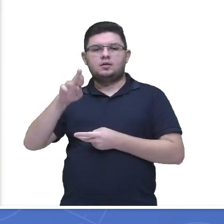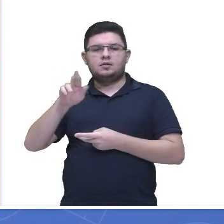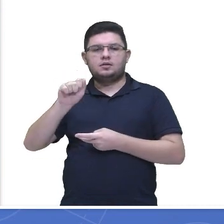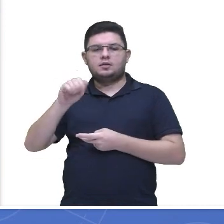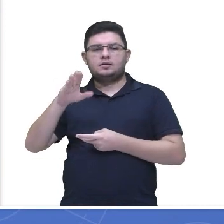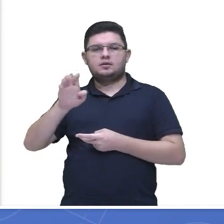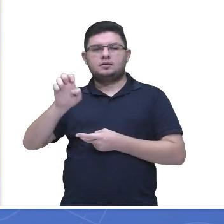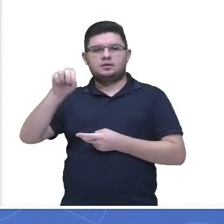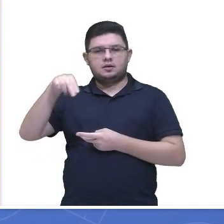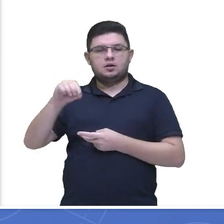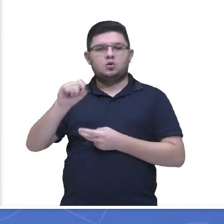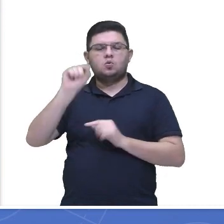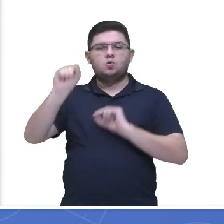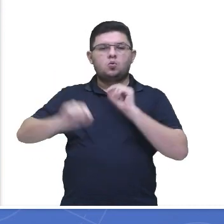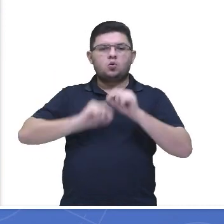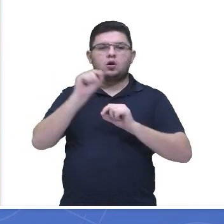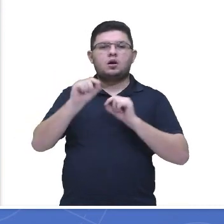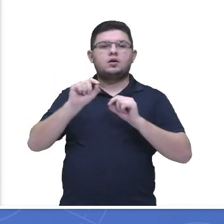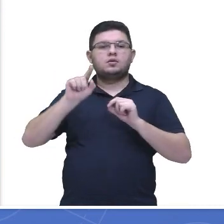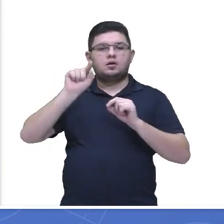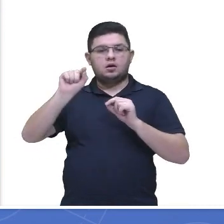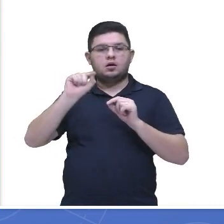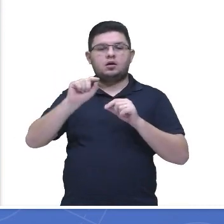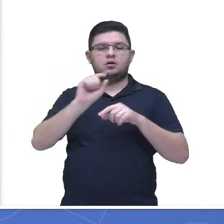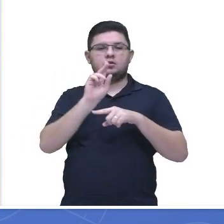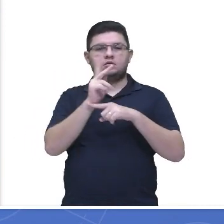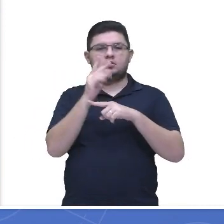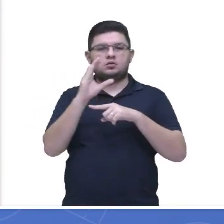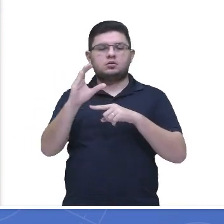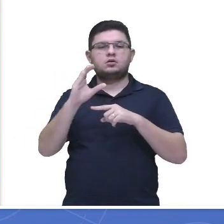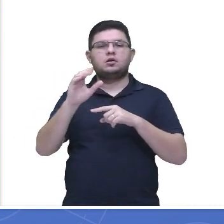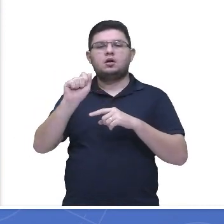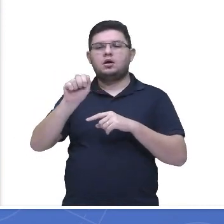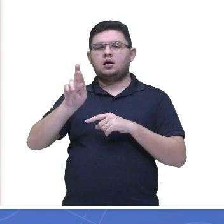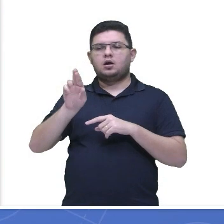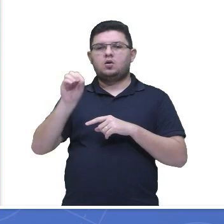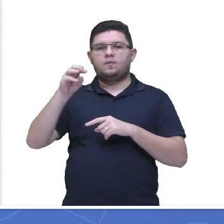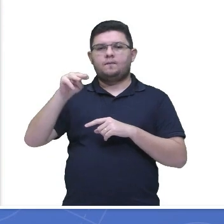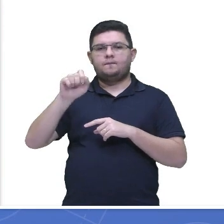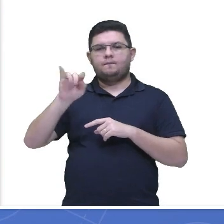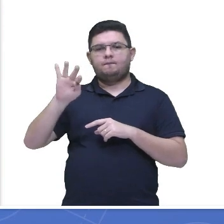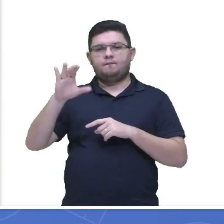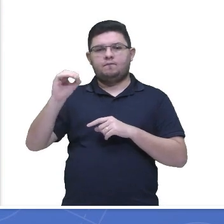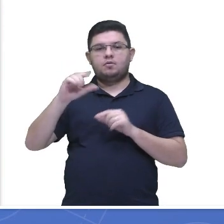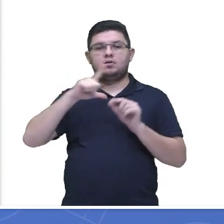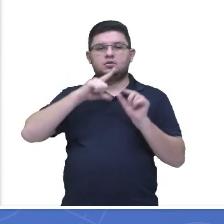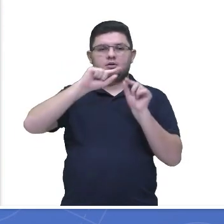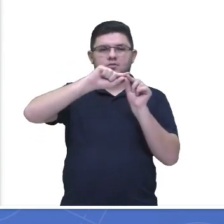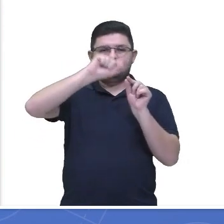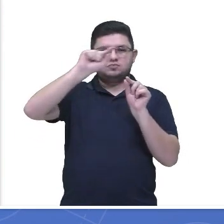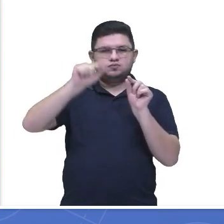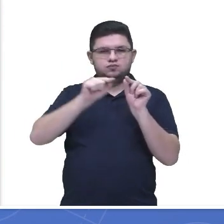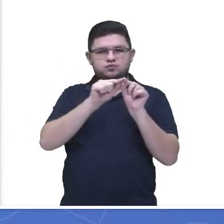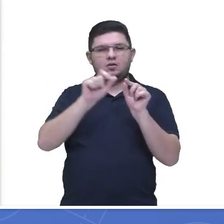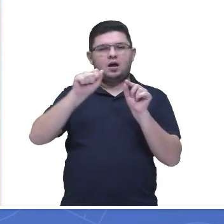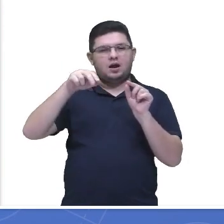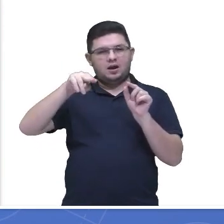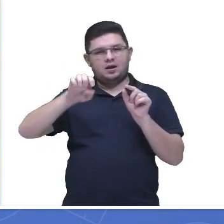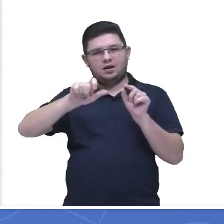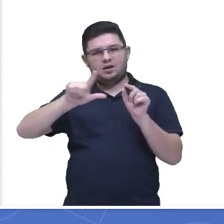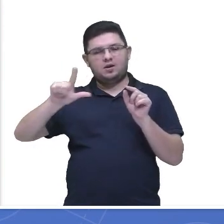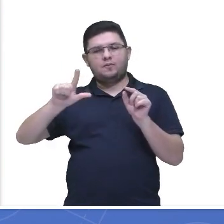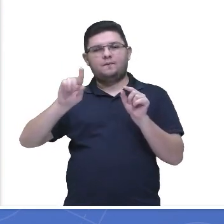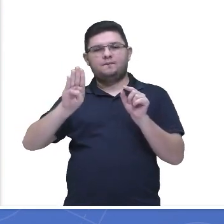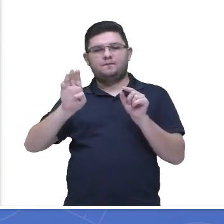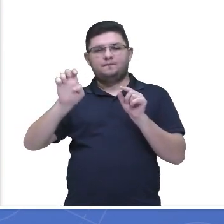aromáticos de cadeia fechada que apresentam um anel benzênico. Ó, quem tem dúvida